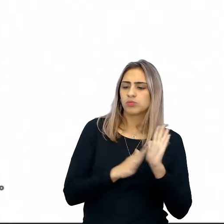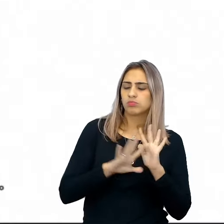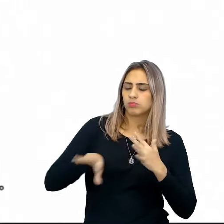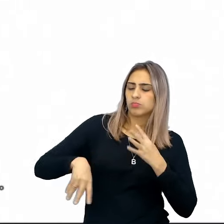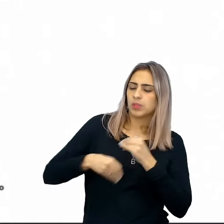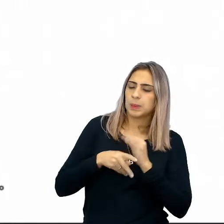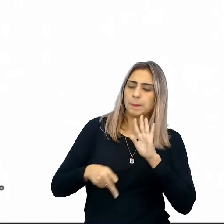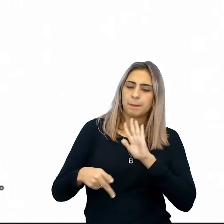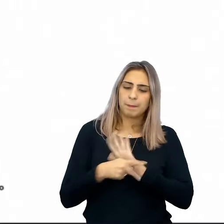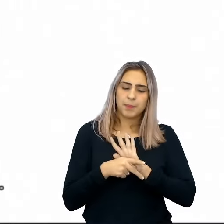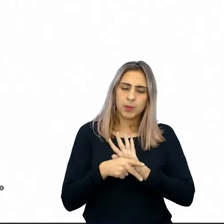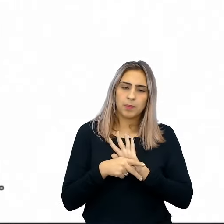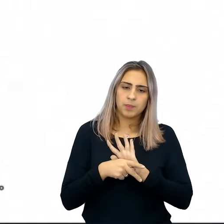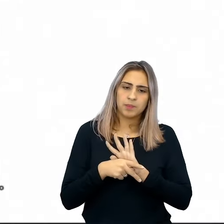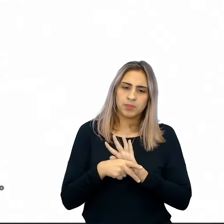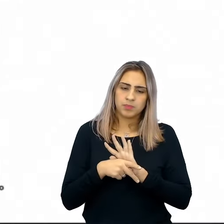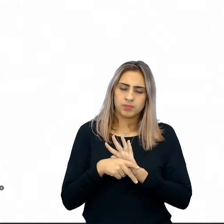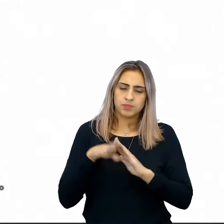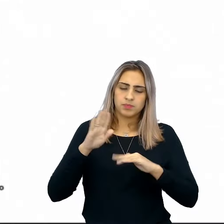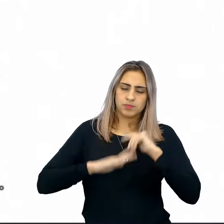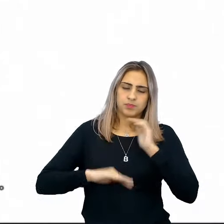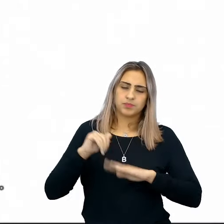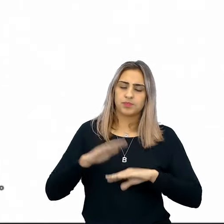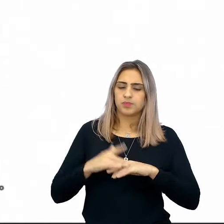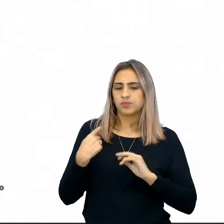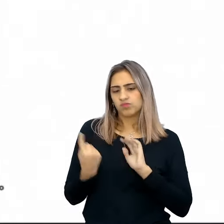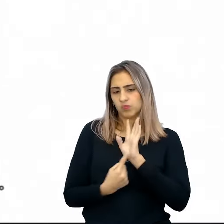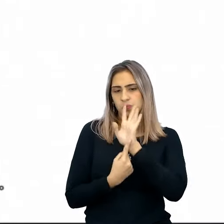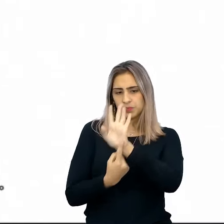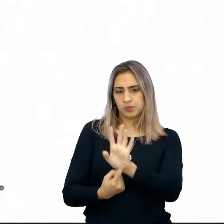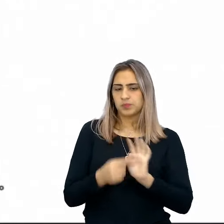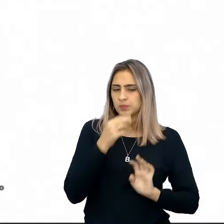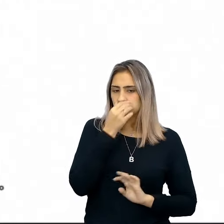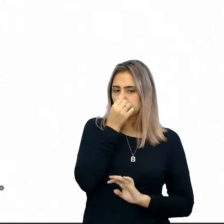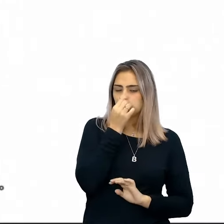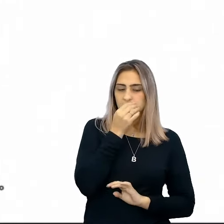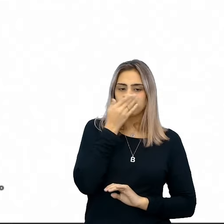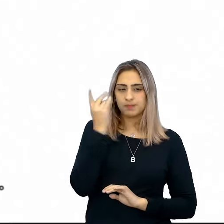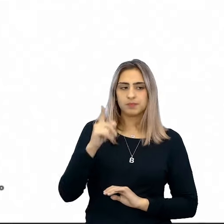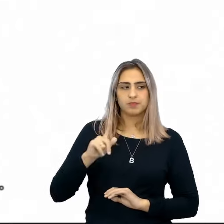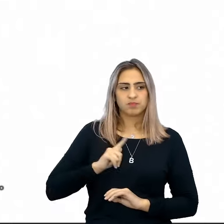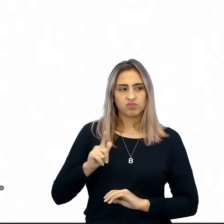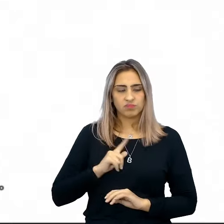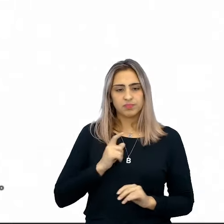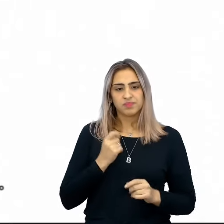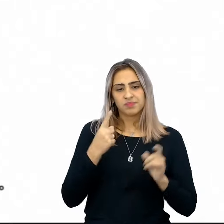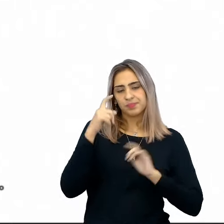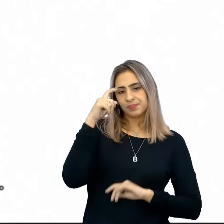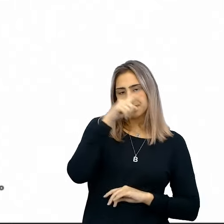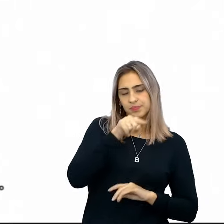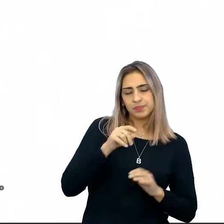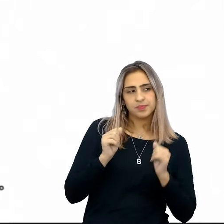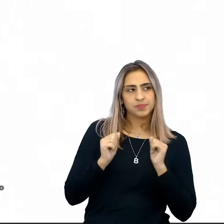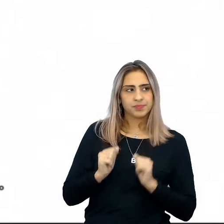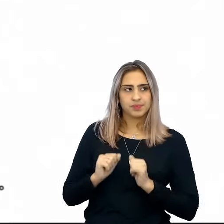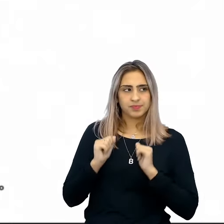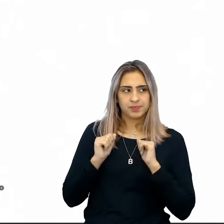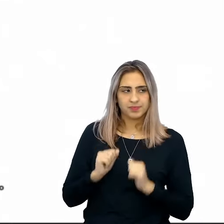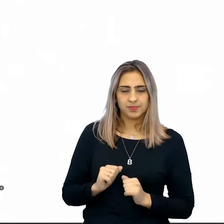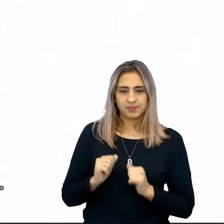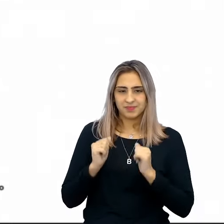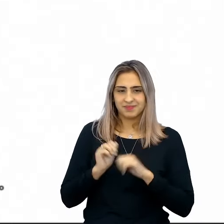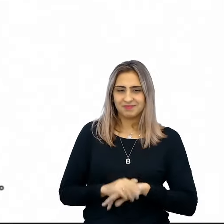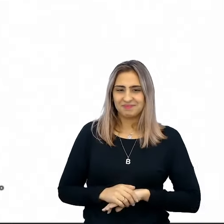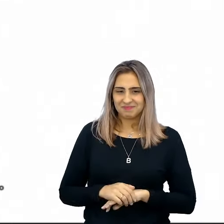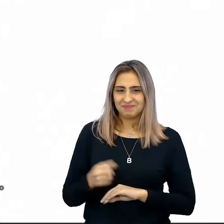né, a própria habilidade que os estudantes apresentam, né. Então, se ele tem dificuldade, então ele vai poder fazer a comparação